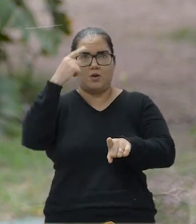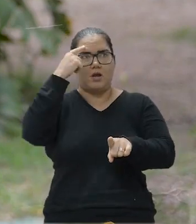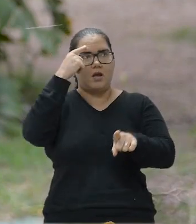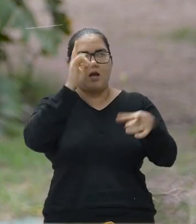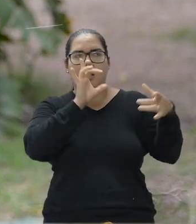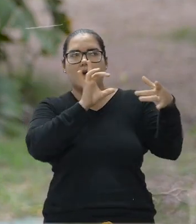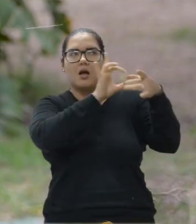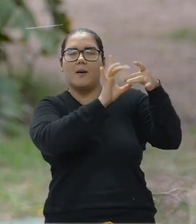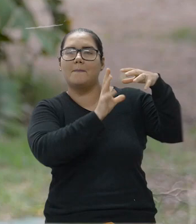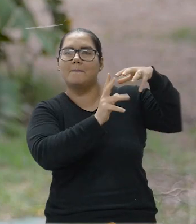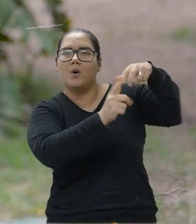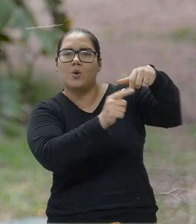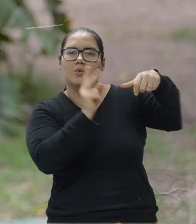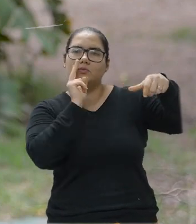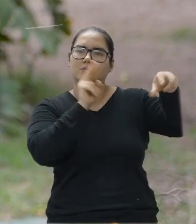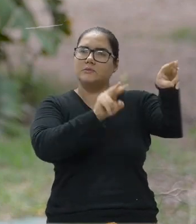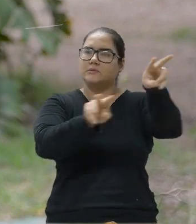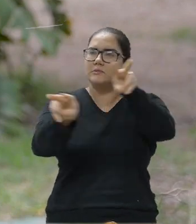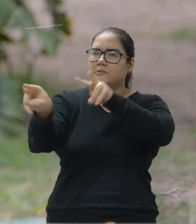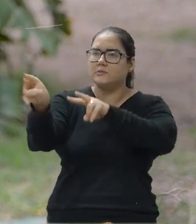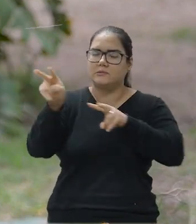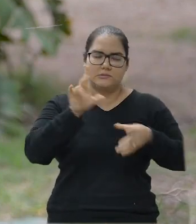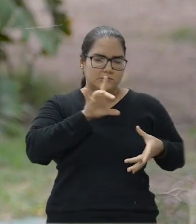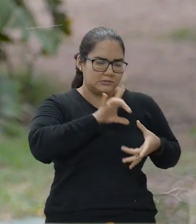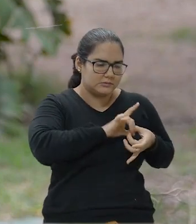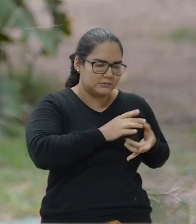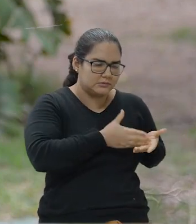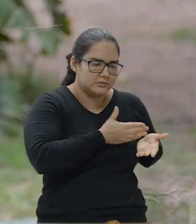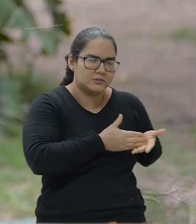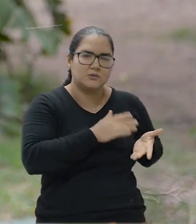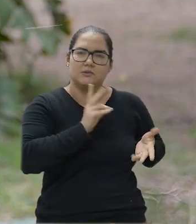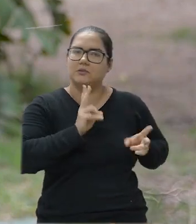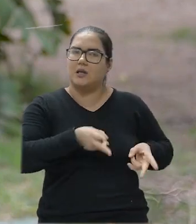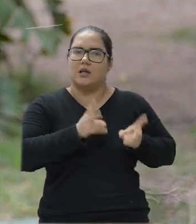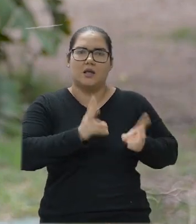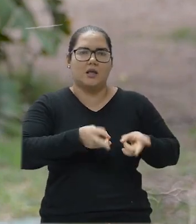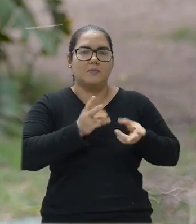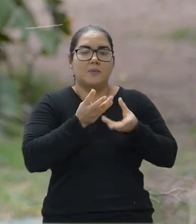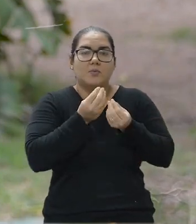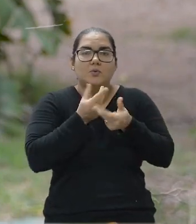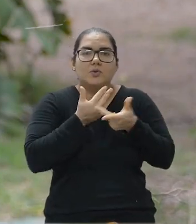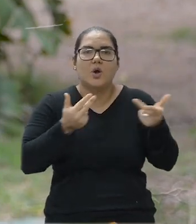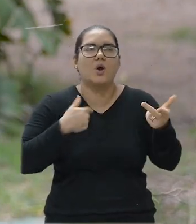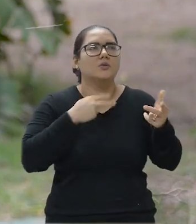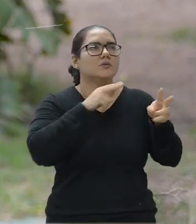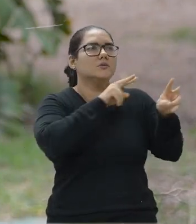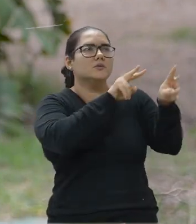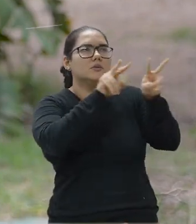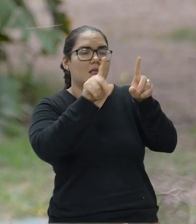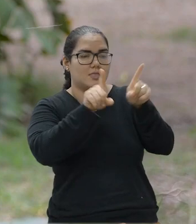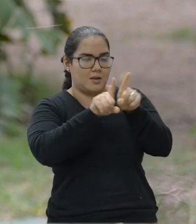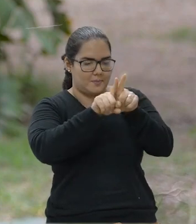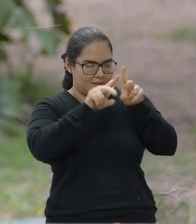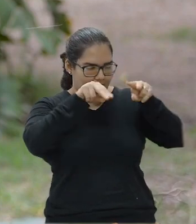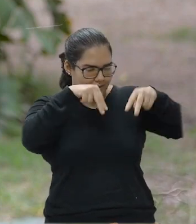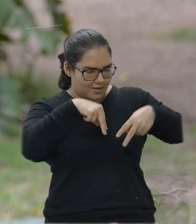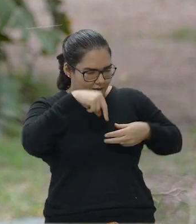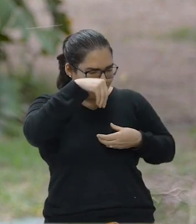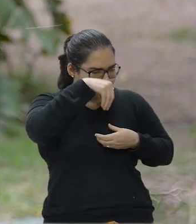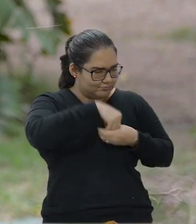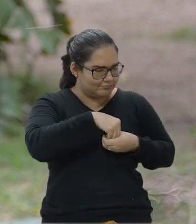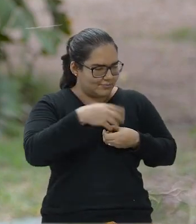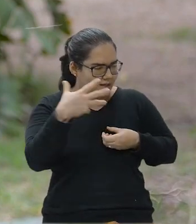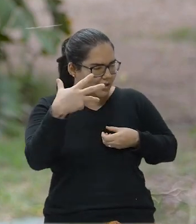me desconectar do mundo e das pessoas ao redor. Havia muito, muito o que dizer sobre a minha paisagem